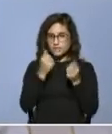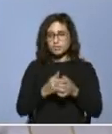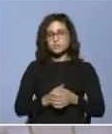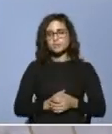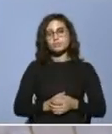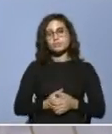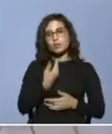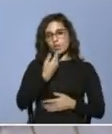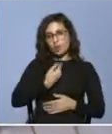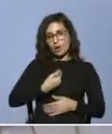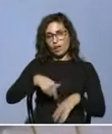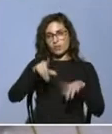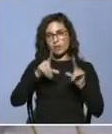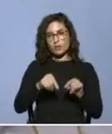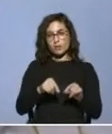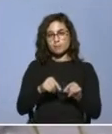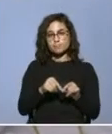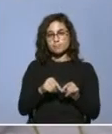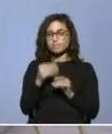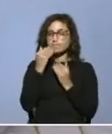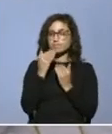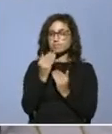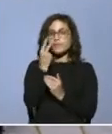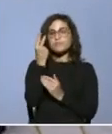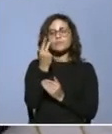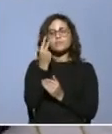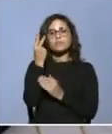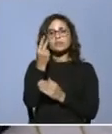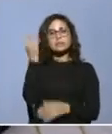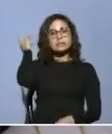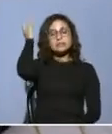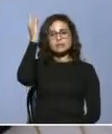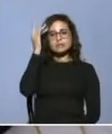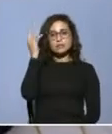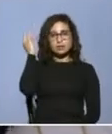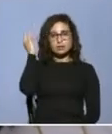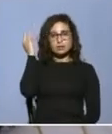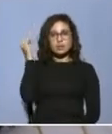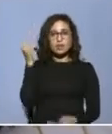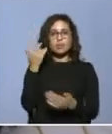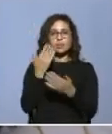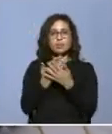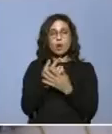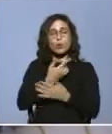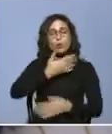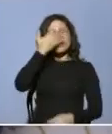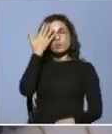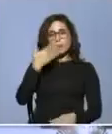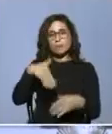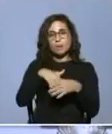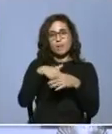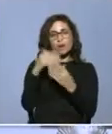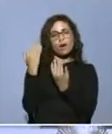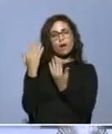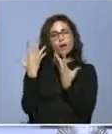dai-nos também a graça de viver uma vida santa, a fim de podermos um dia participar da sua